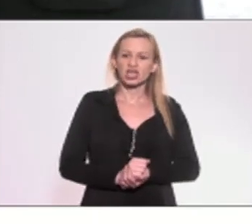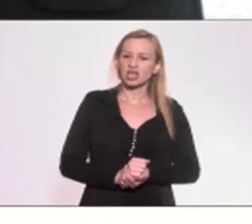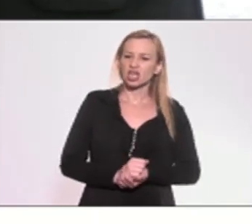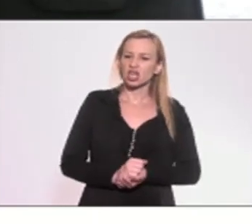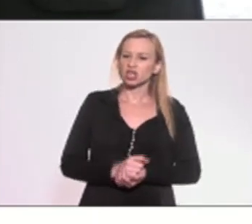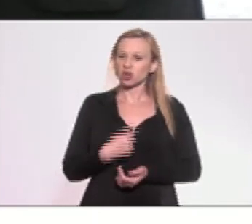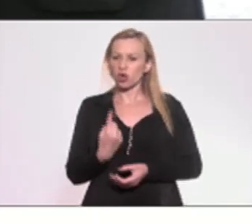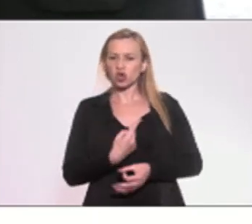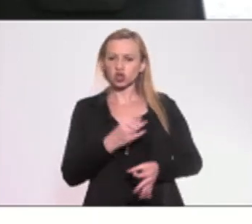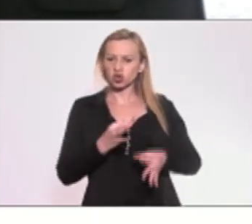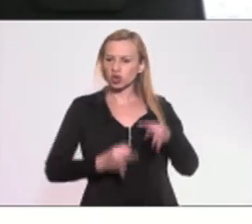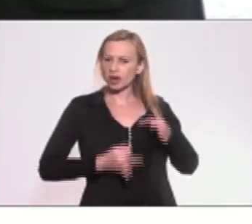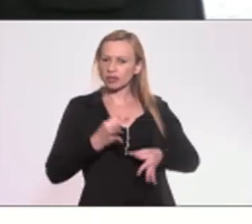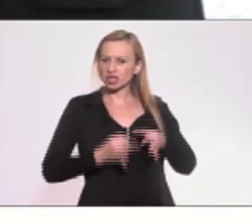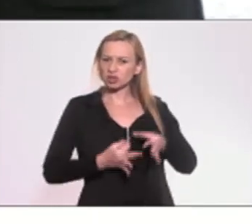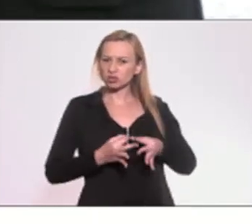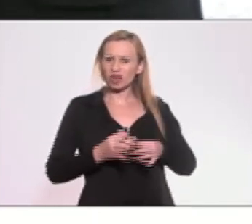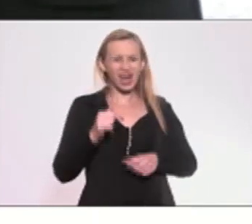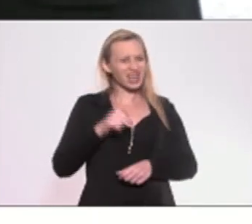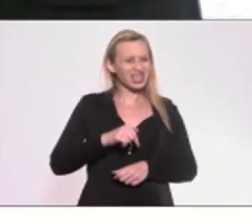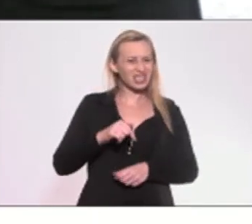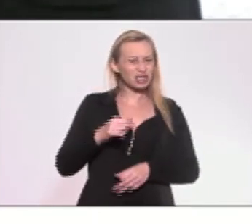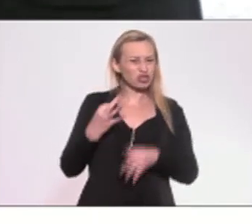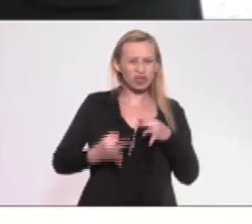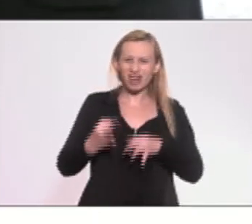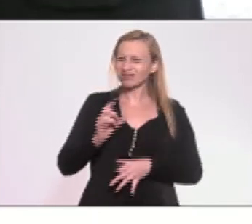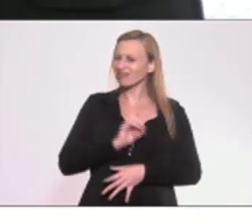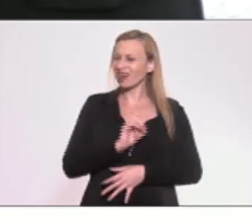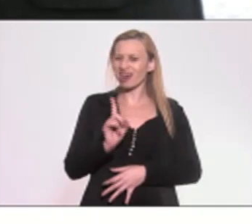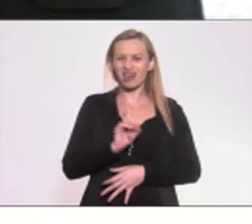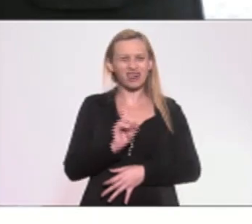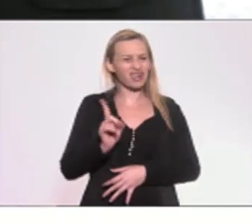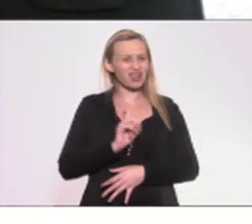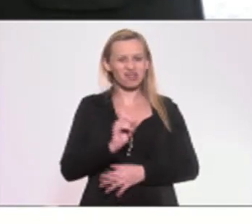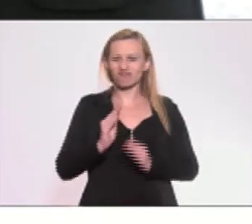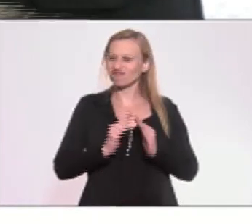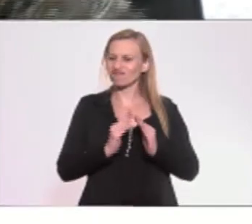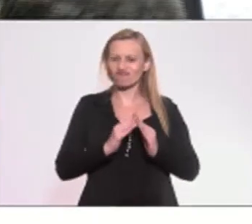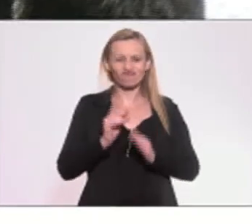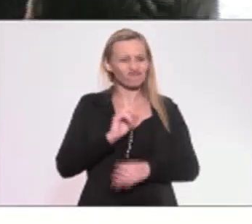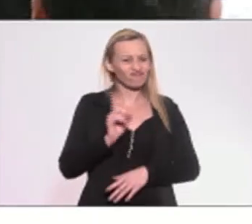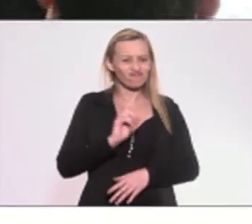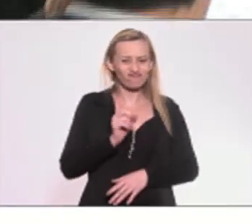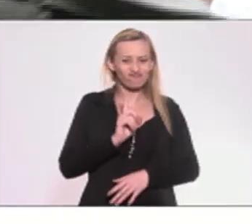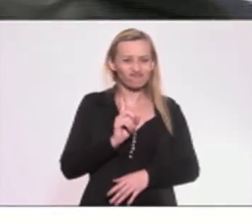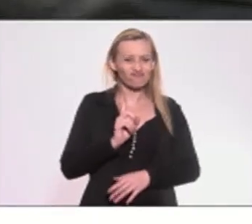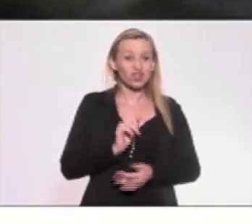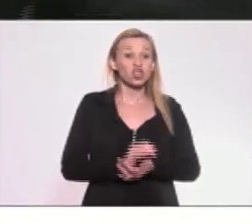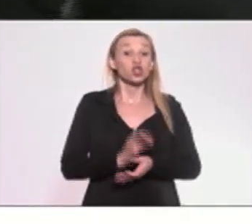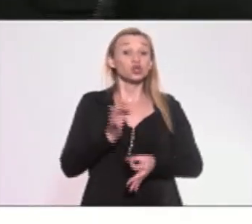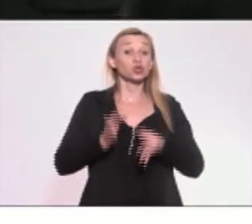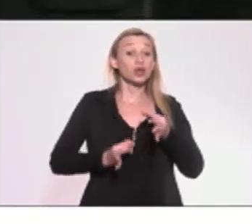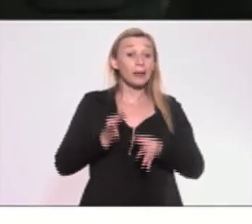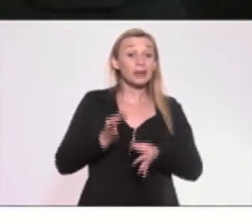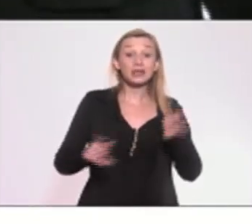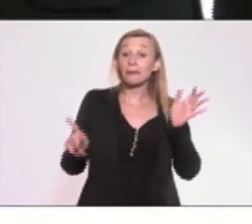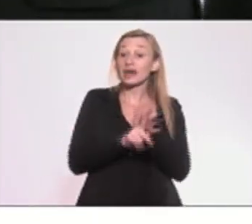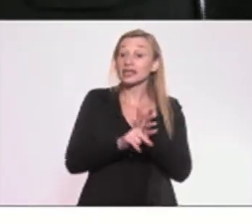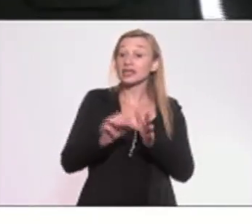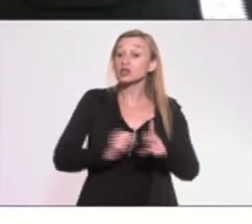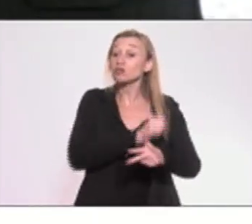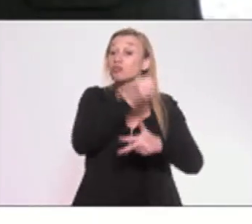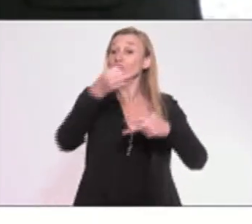julgamento, e aqui não é nenhum julgamento que essa casa está fazendo. Julgamento é uma atribuição do